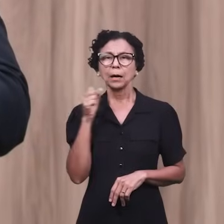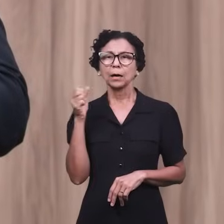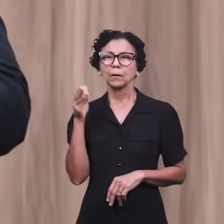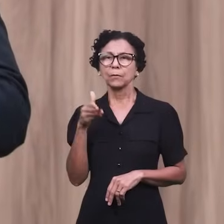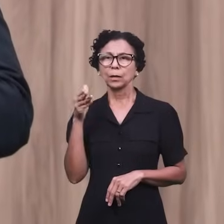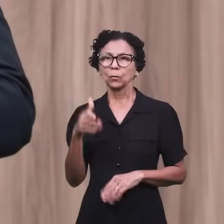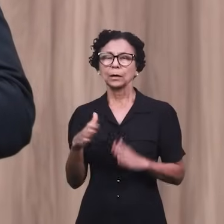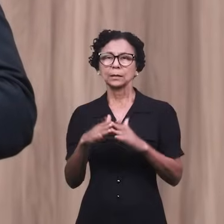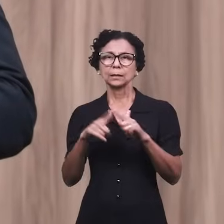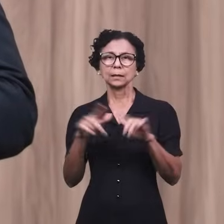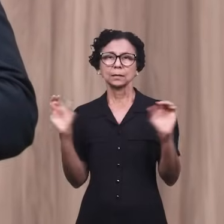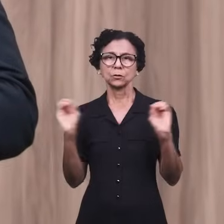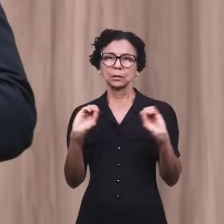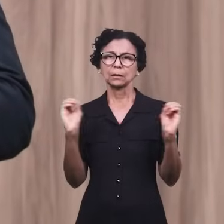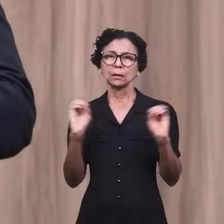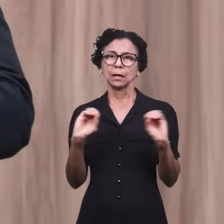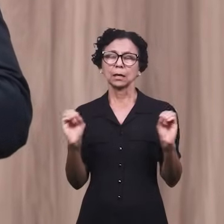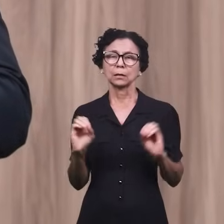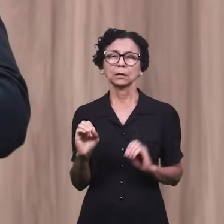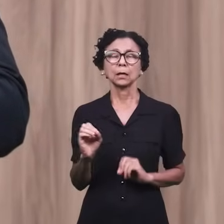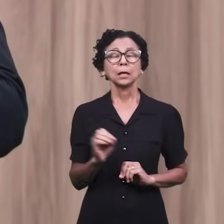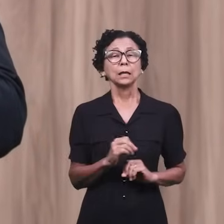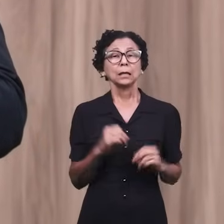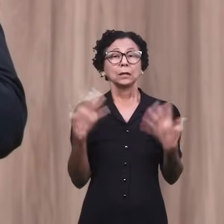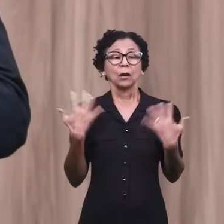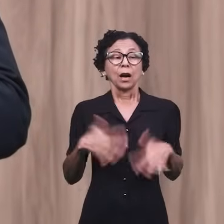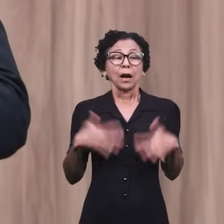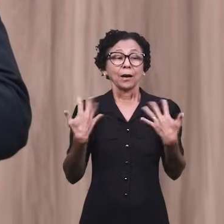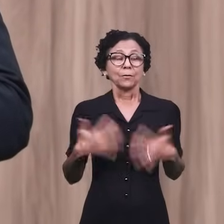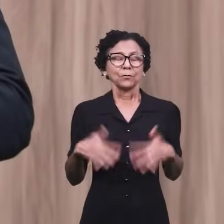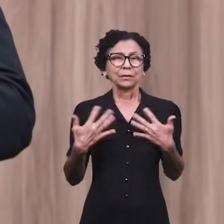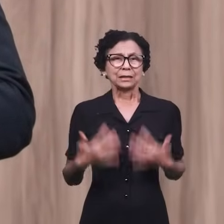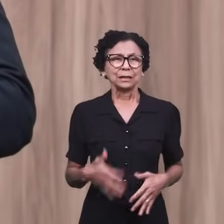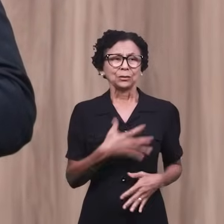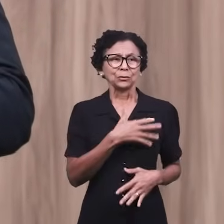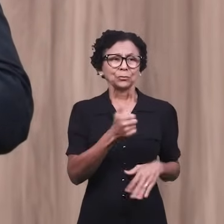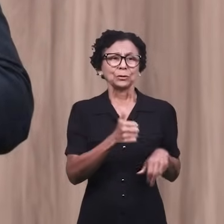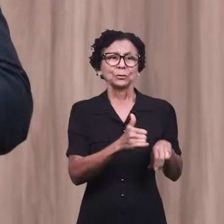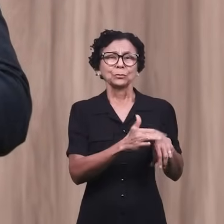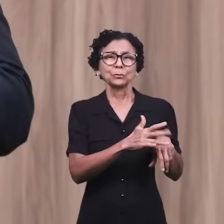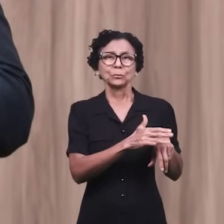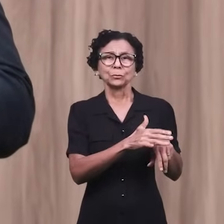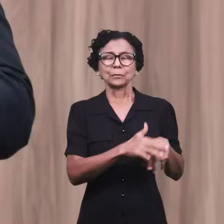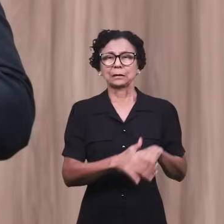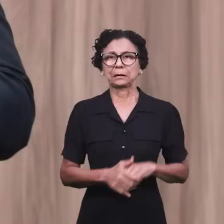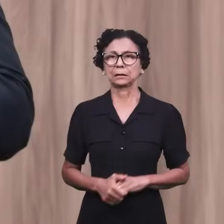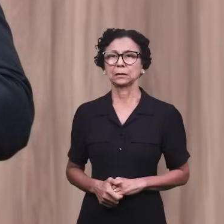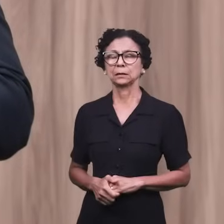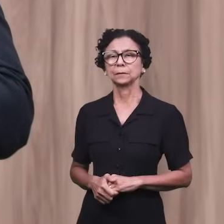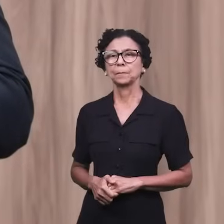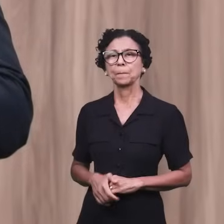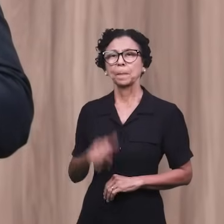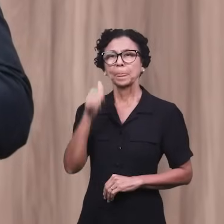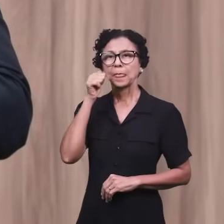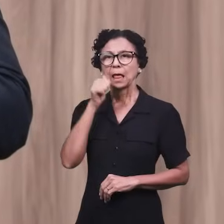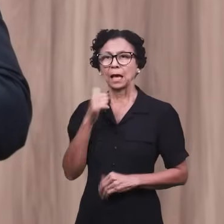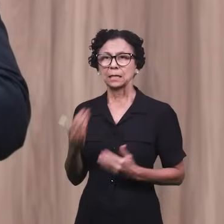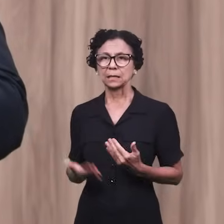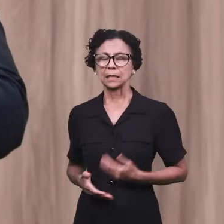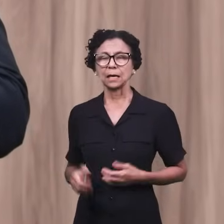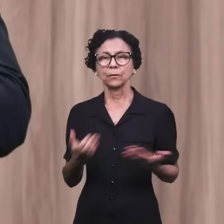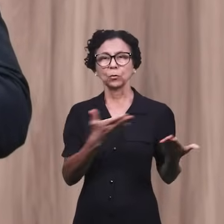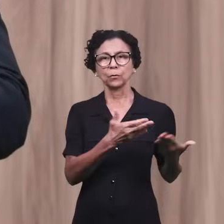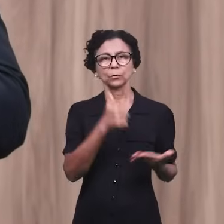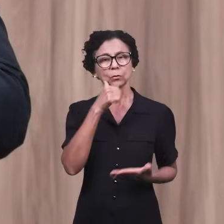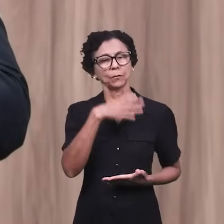estão desesperados por causa da enfermidade do filho. Essa serva convidou a sua filha e o seu